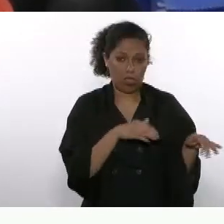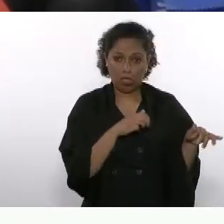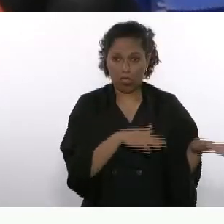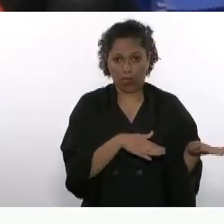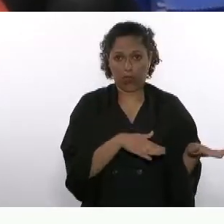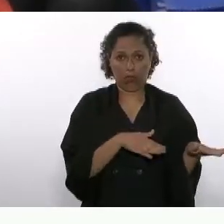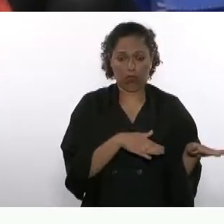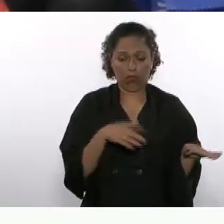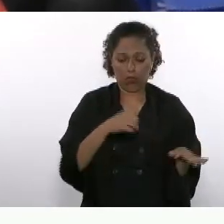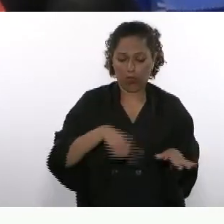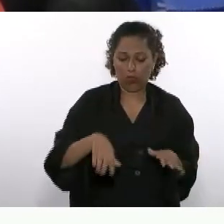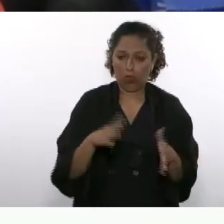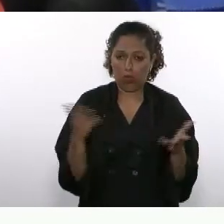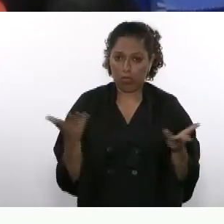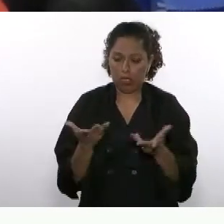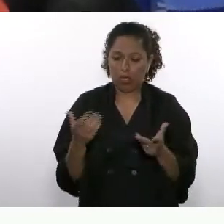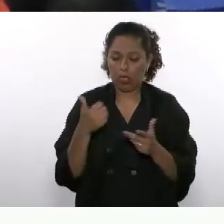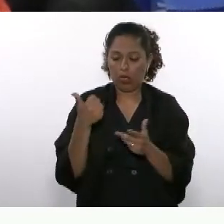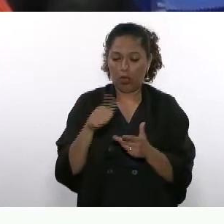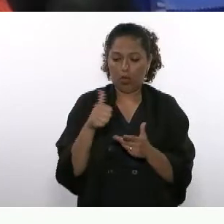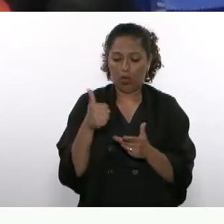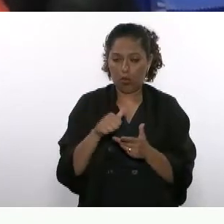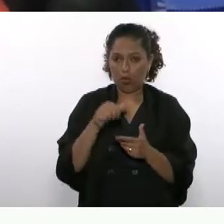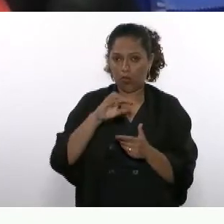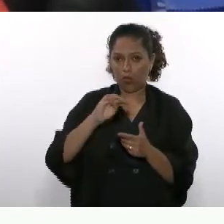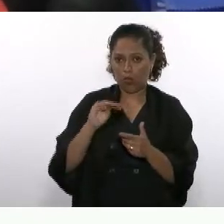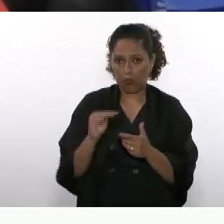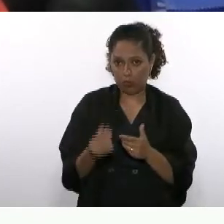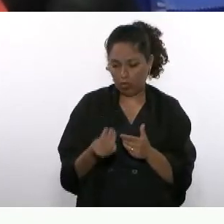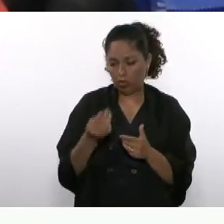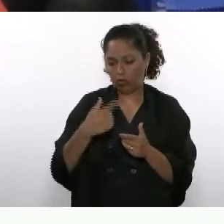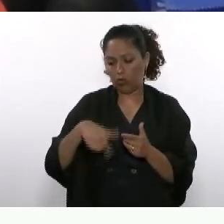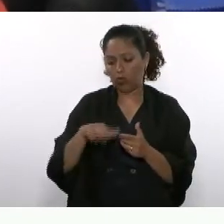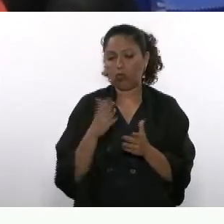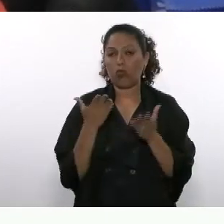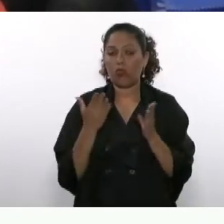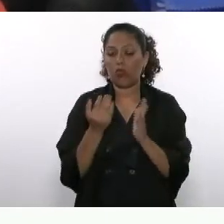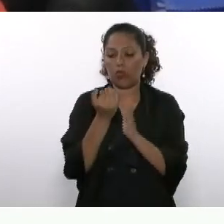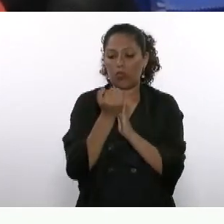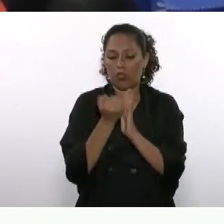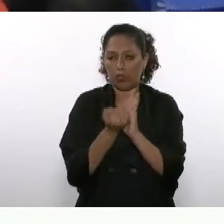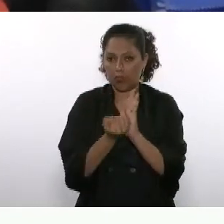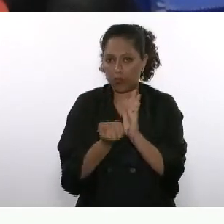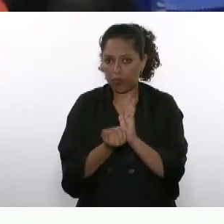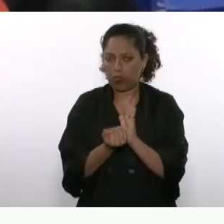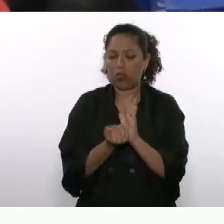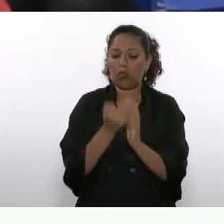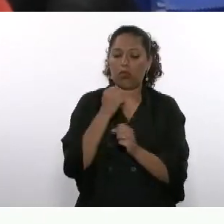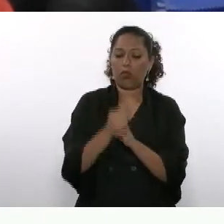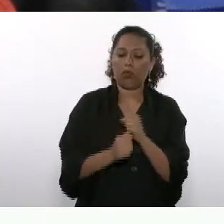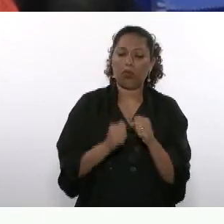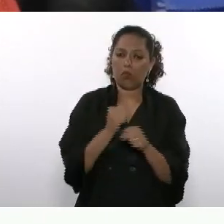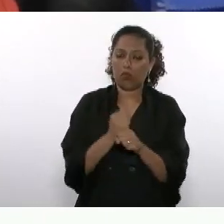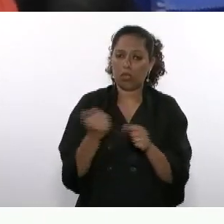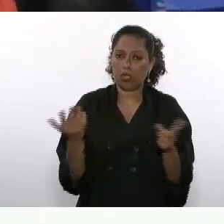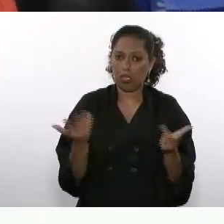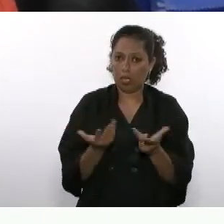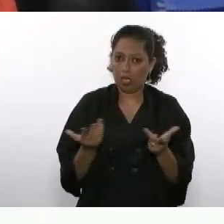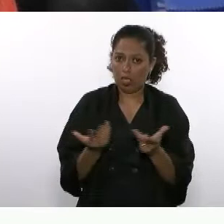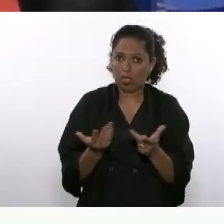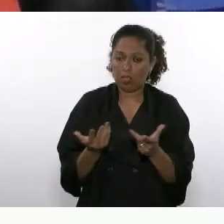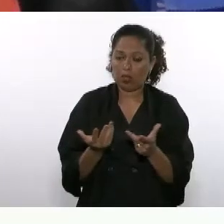de fato, esses 11 milhões em que nós temos planejados para executar esse ano, ele acabou